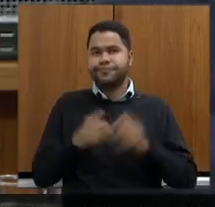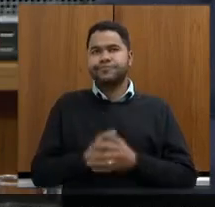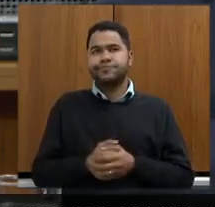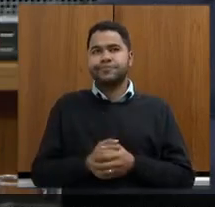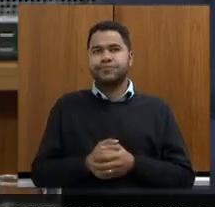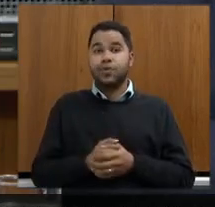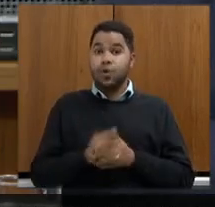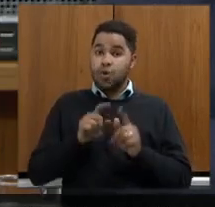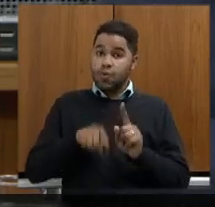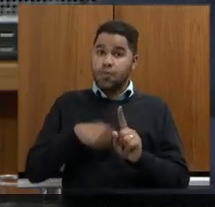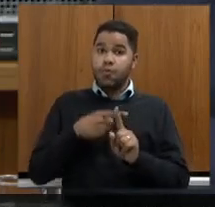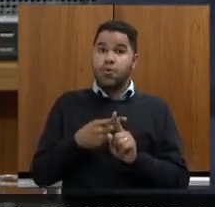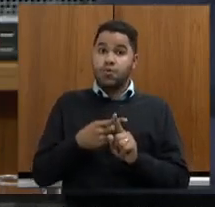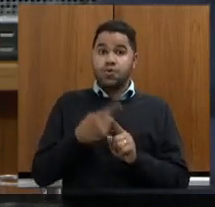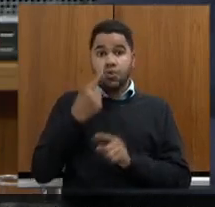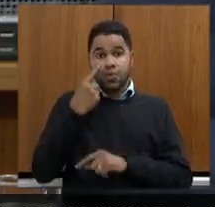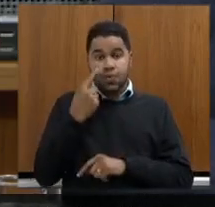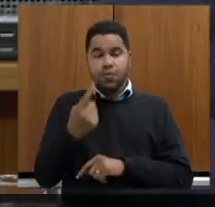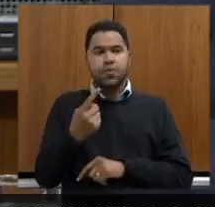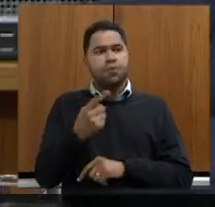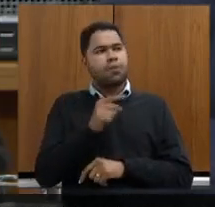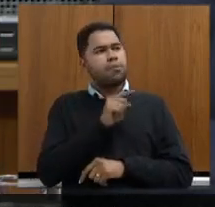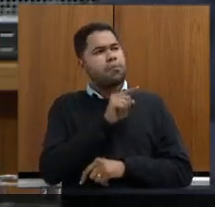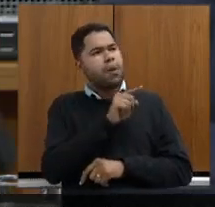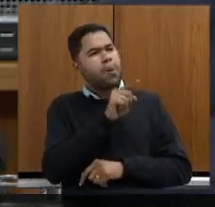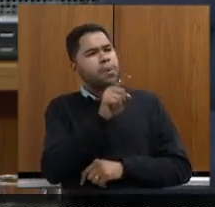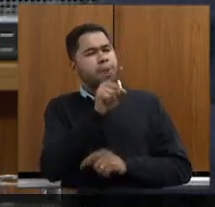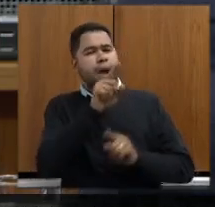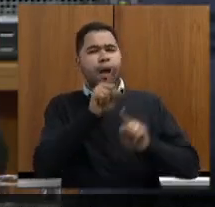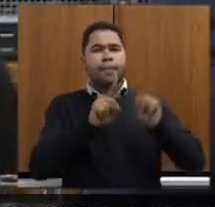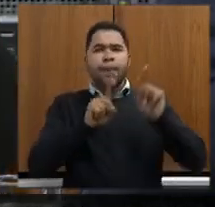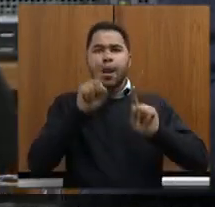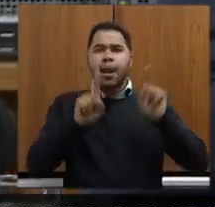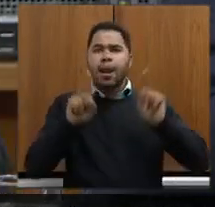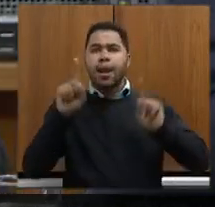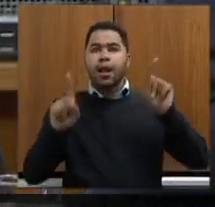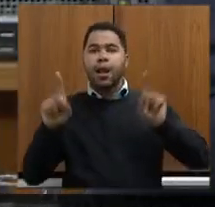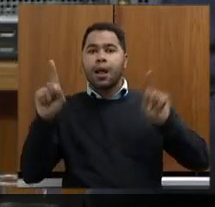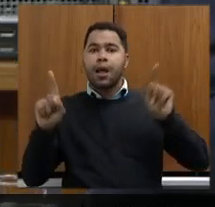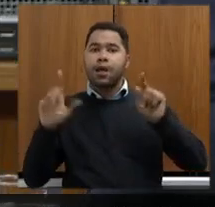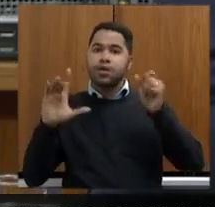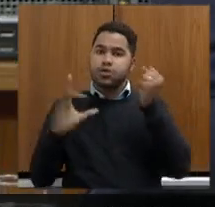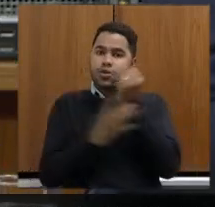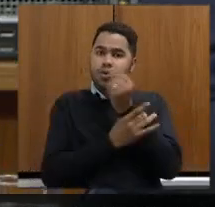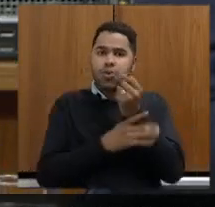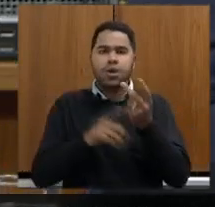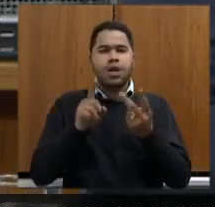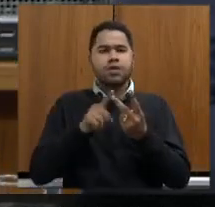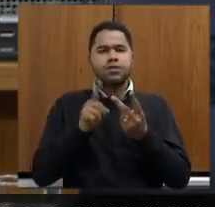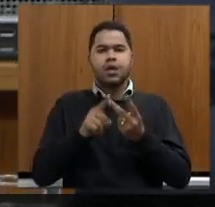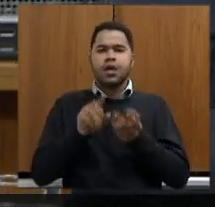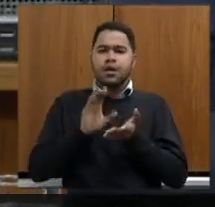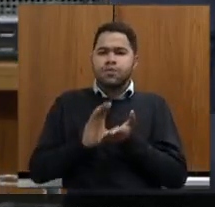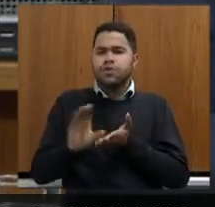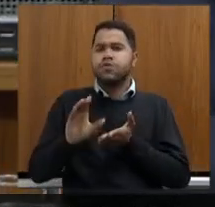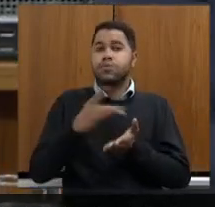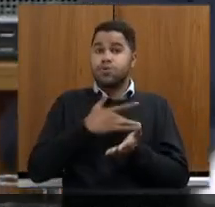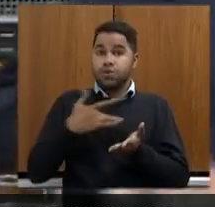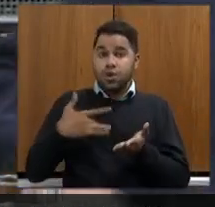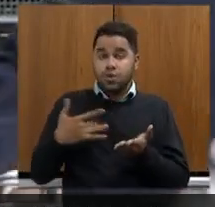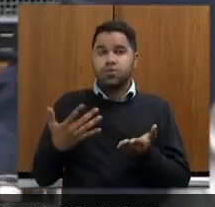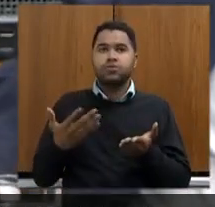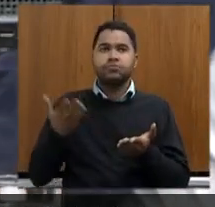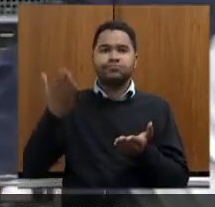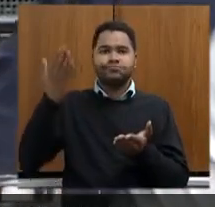é positivo e aí nós vemos por todos os gráficos todos os gráficos tem segurança desde investimento na saúde